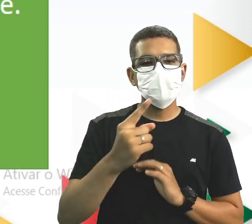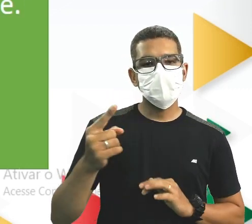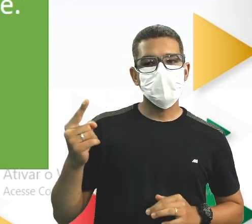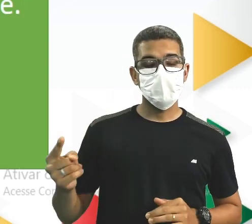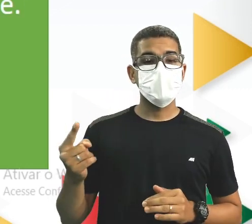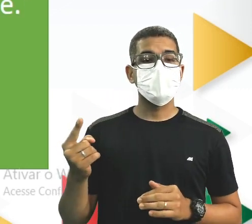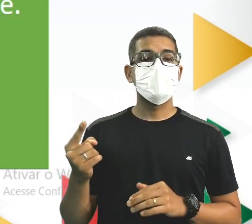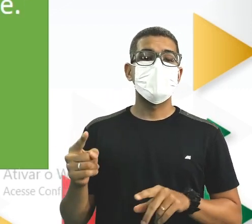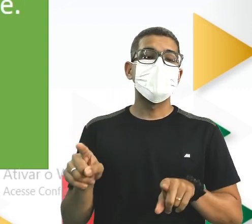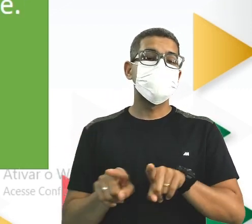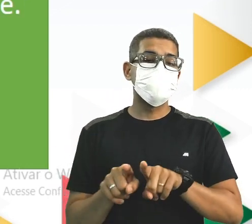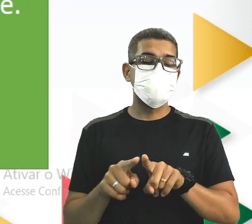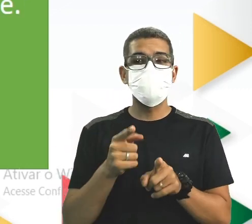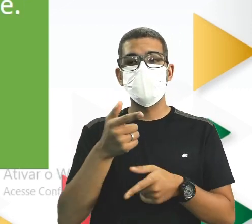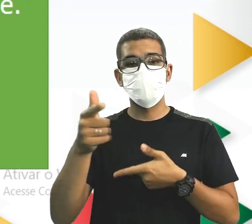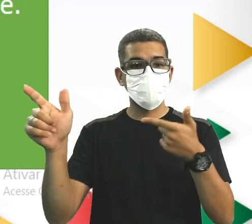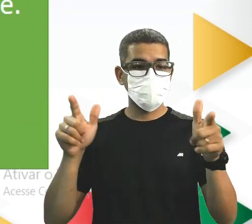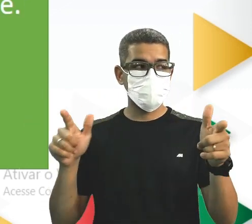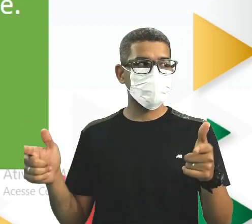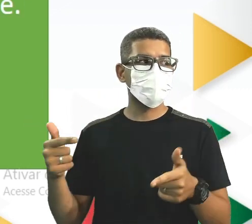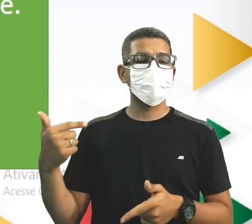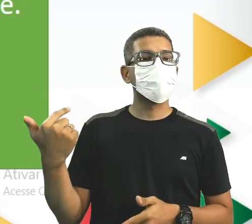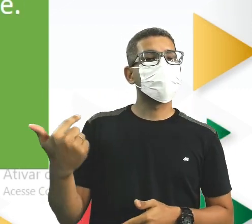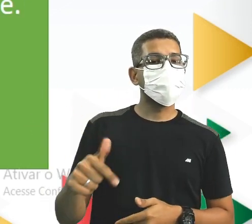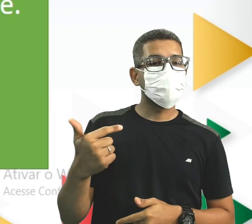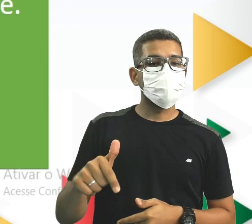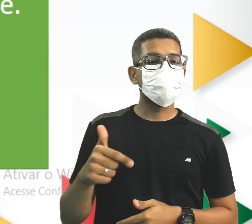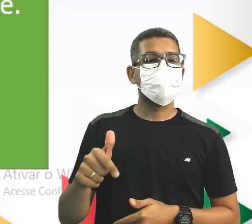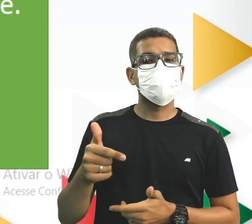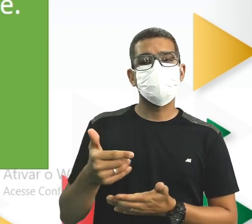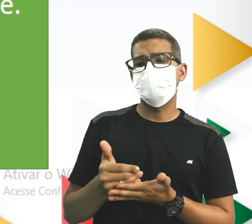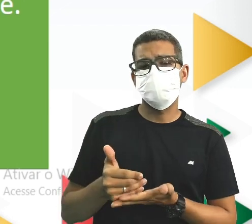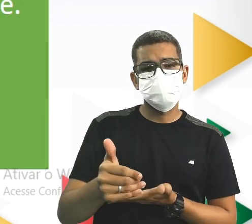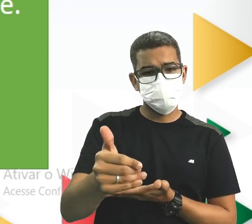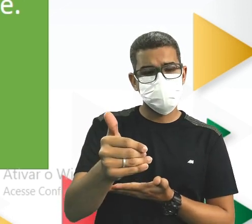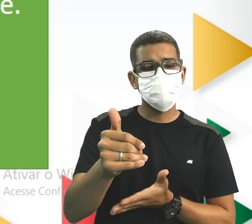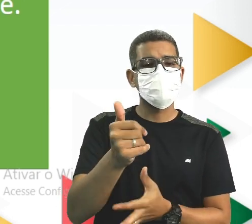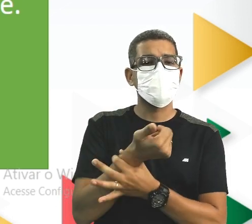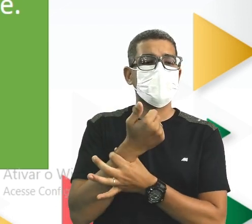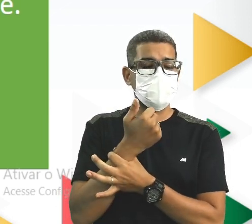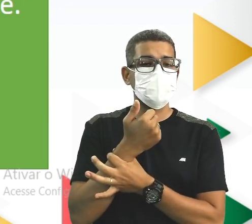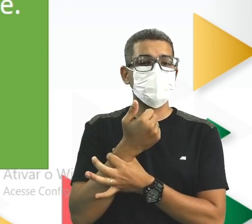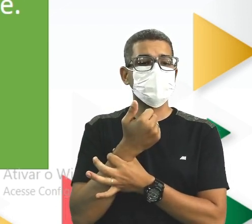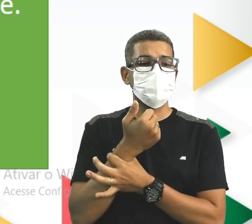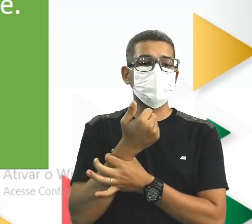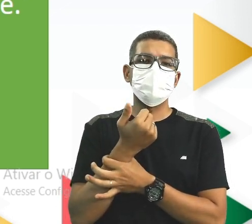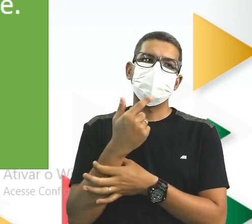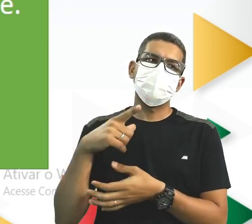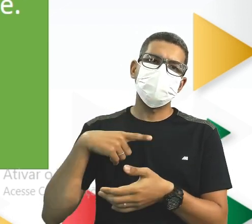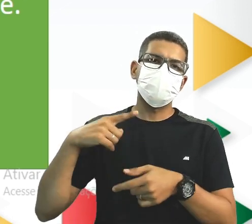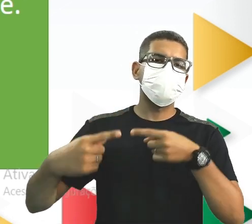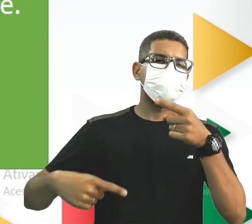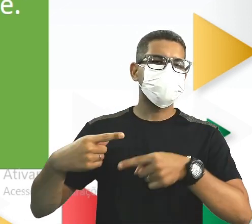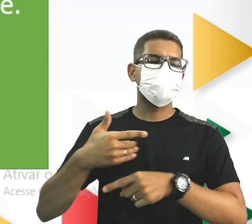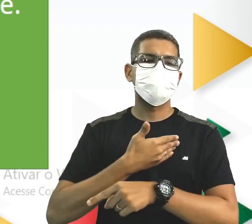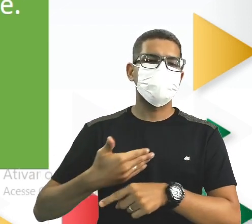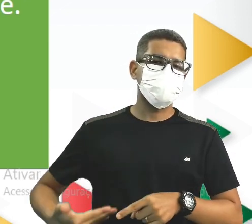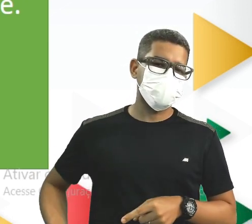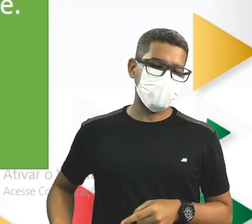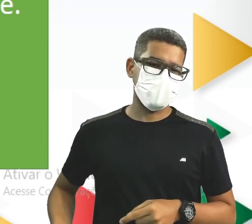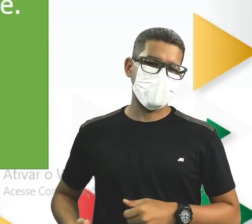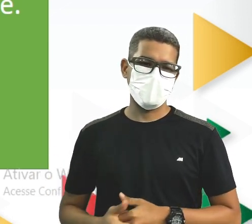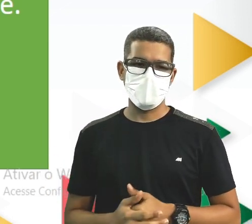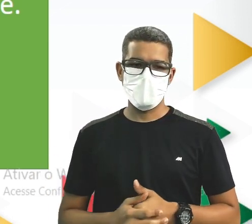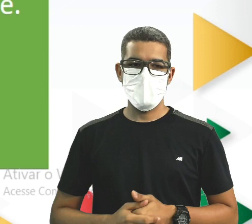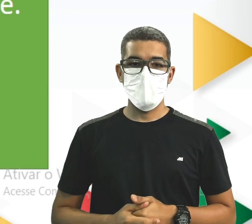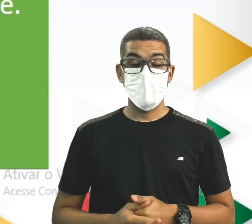não estejam, que podem vir a ser garantido através de uma política pública. Então,